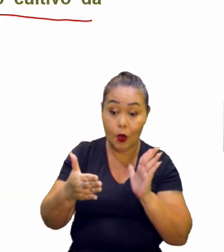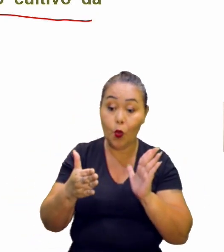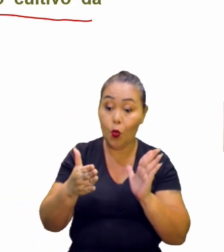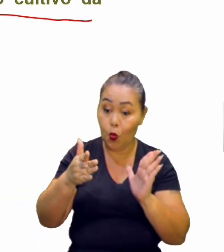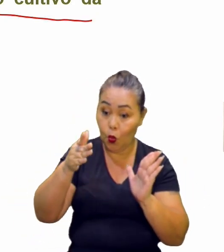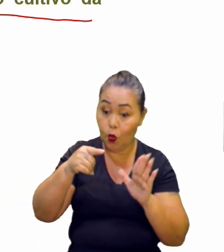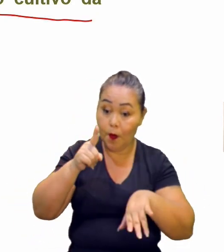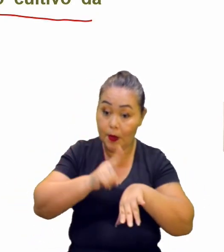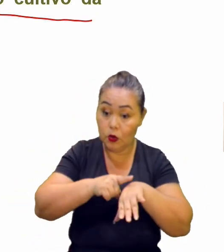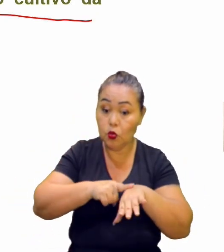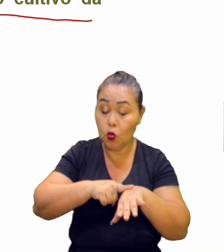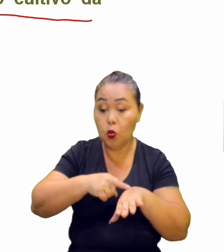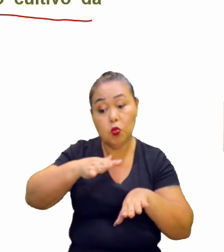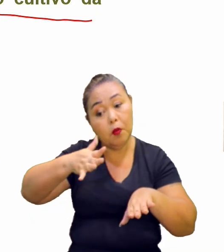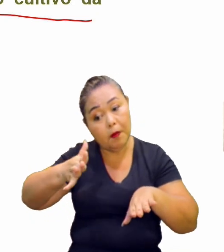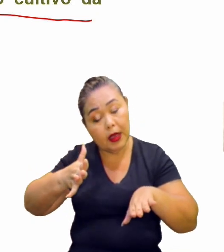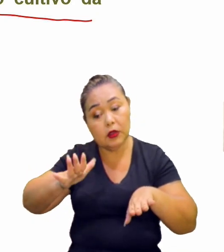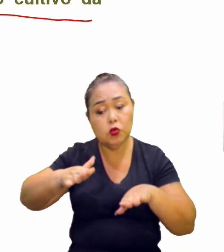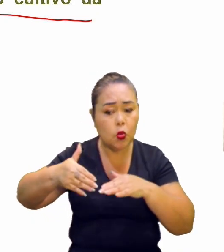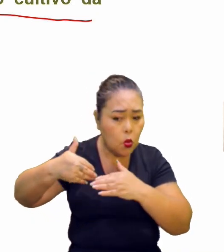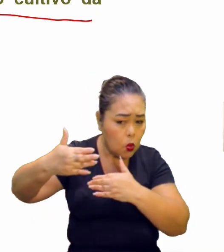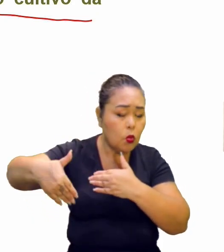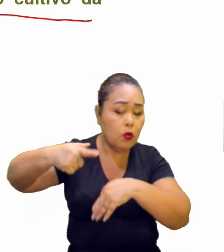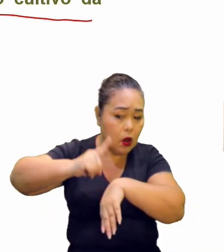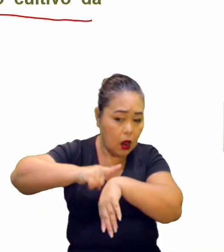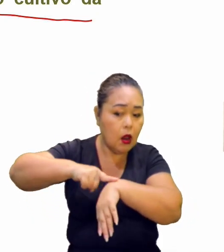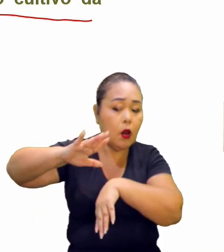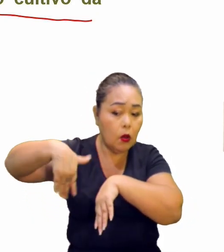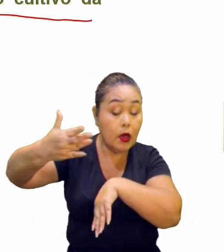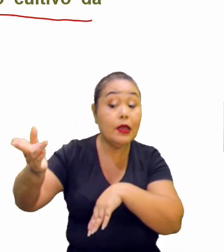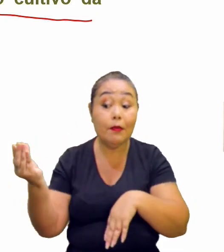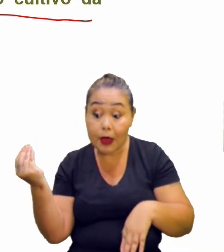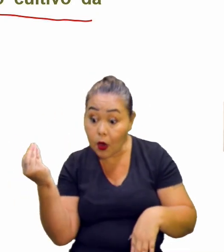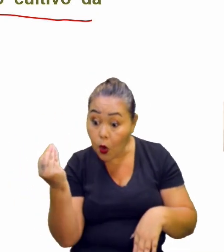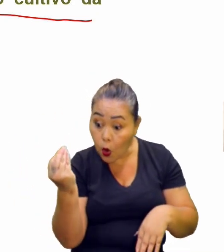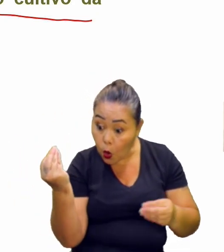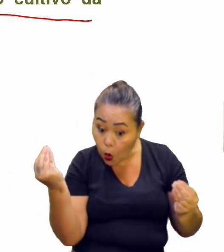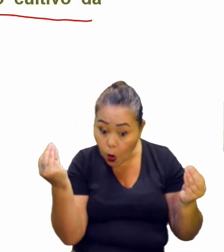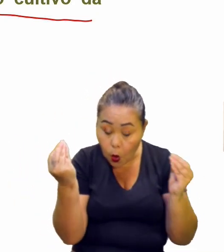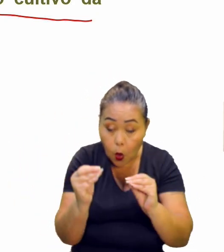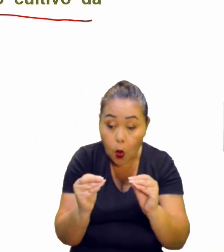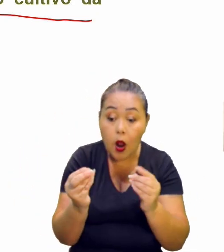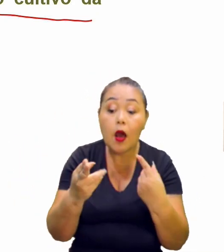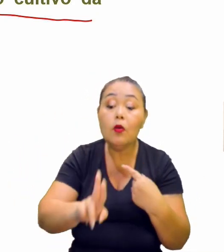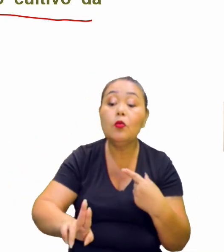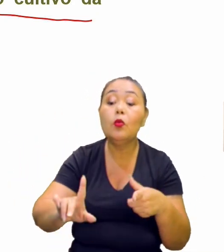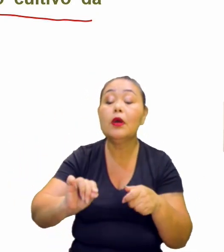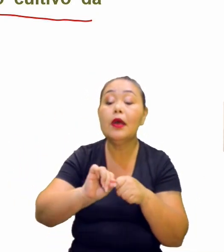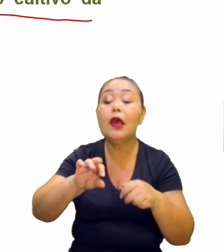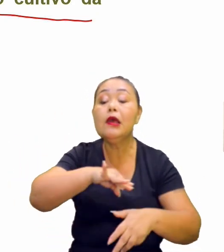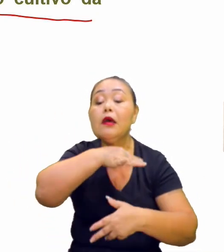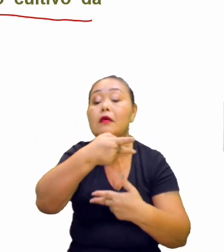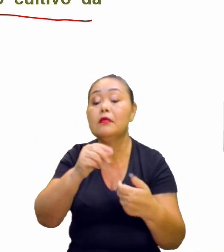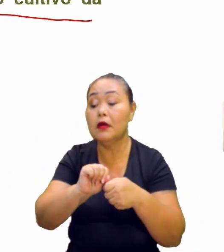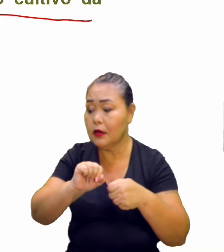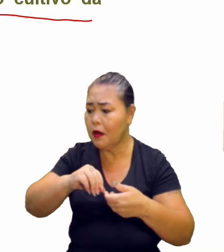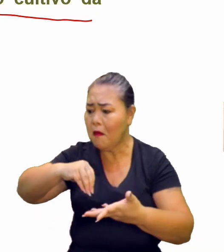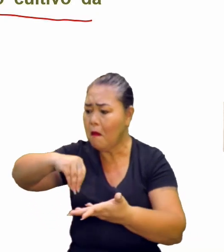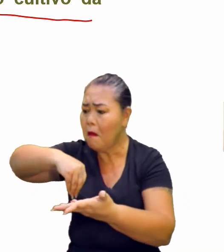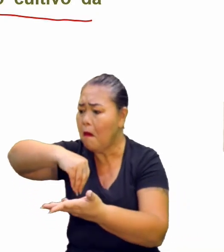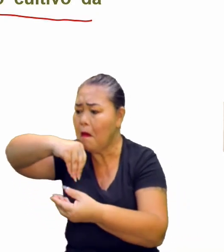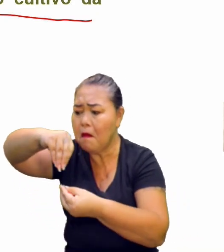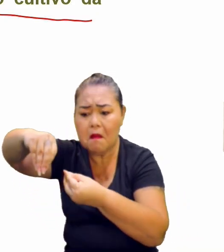médio e longo, além da utilização de animais. Então, eu consigo fazer essa mesclagem, né,